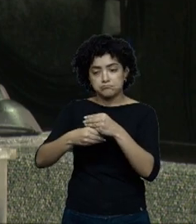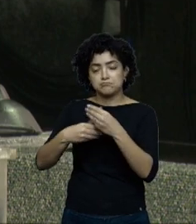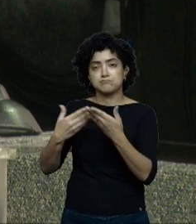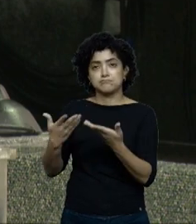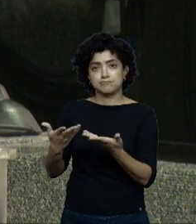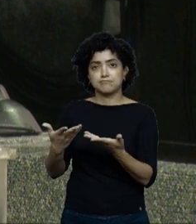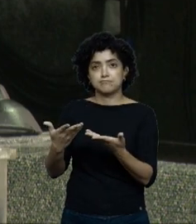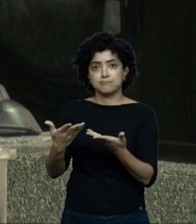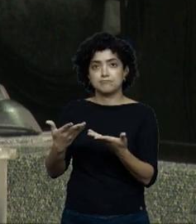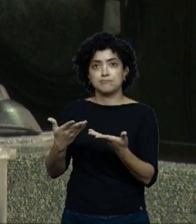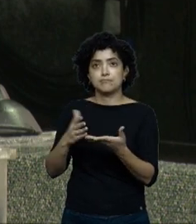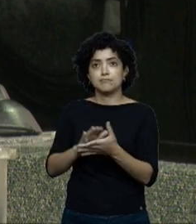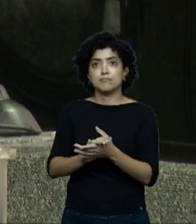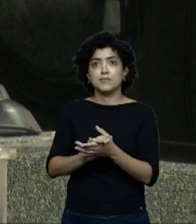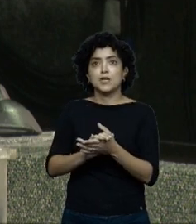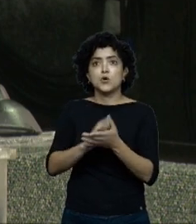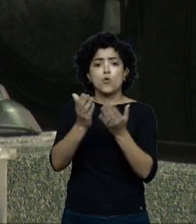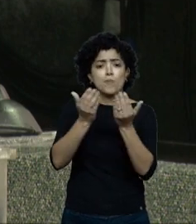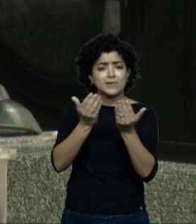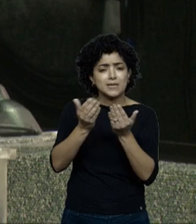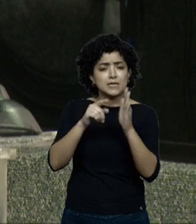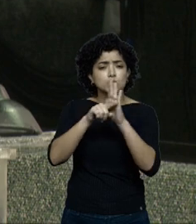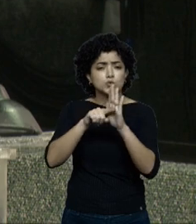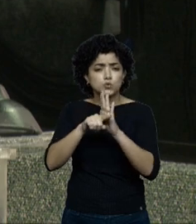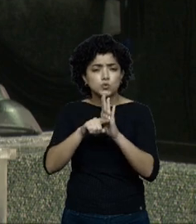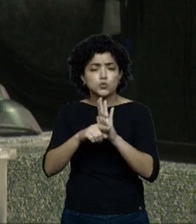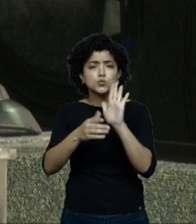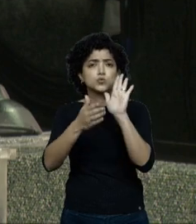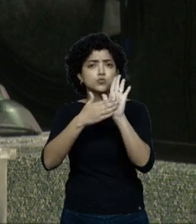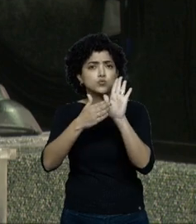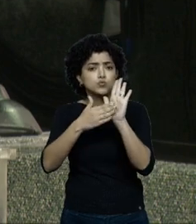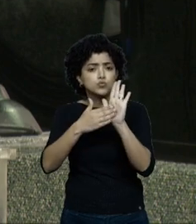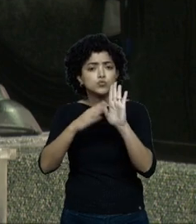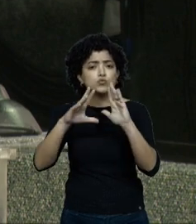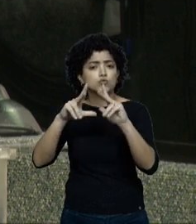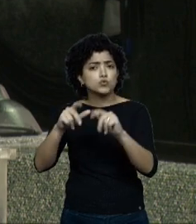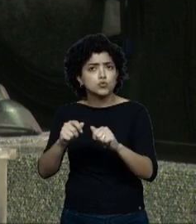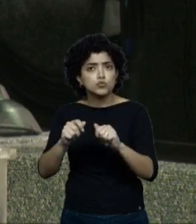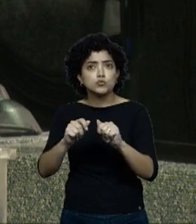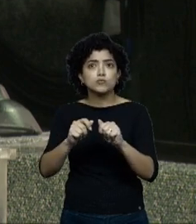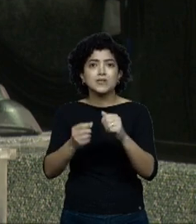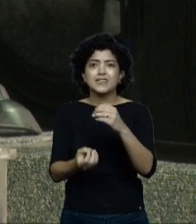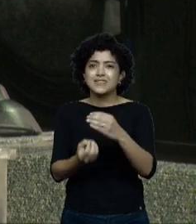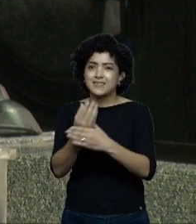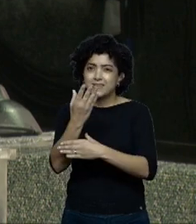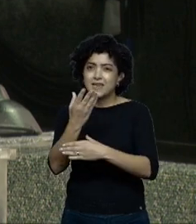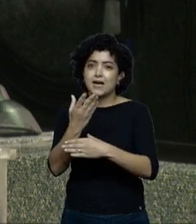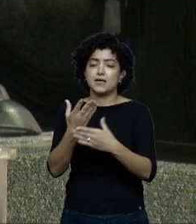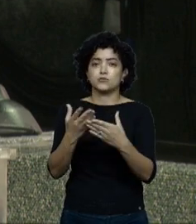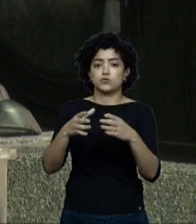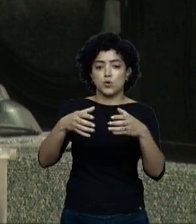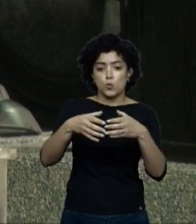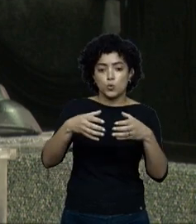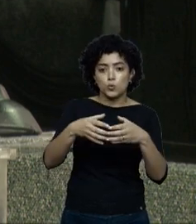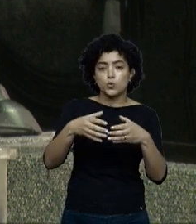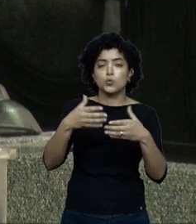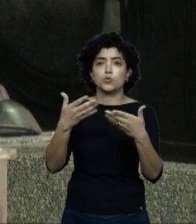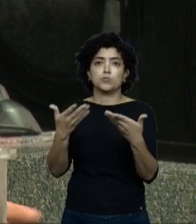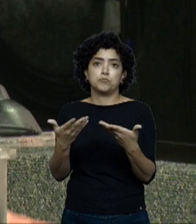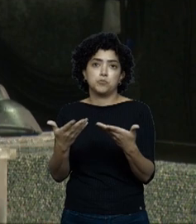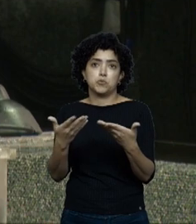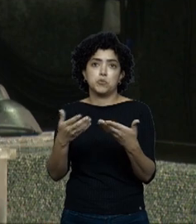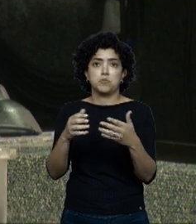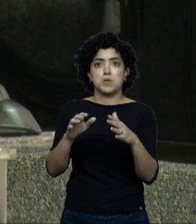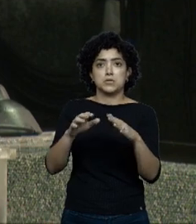seja feito uma análise um estudo de tudo que foi proposto aqui e seja criado um grupo de trabalho não sei aí a gente tem que analisar se é uma